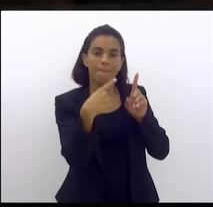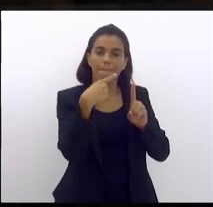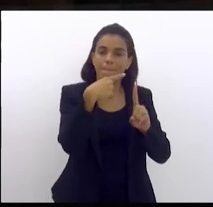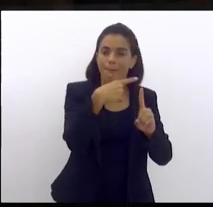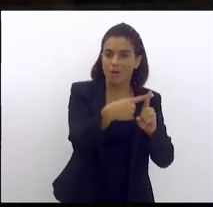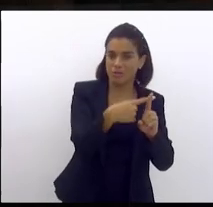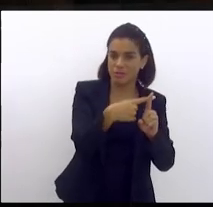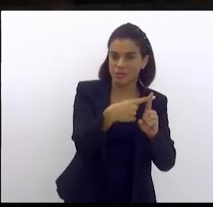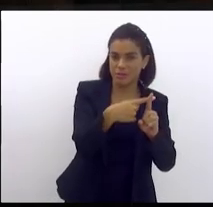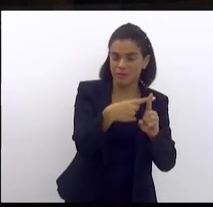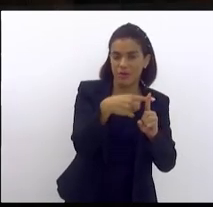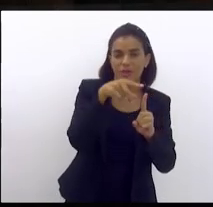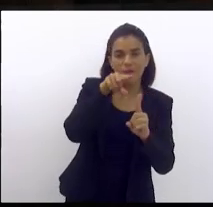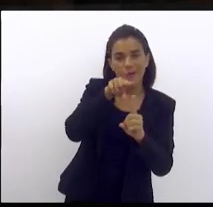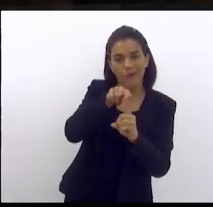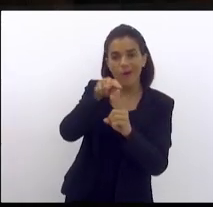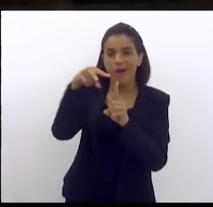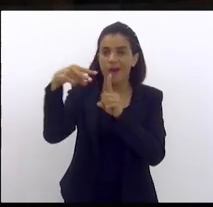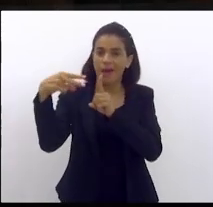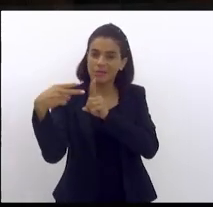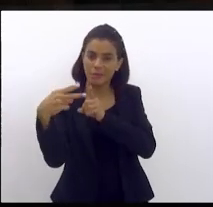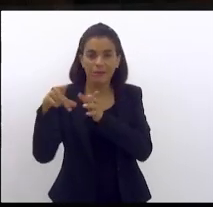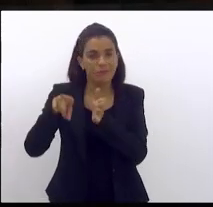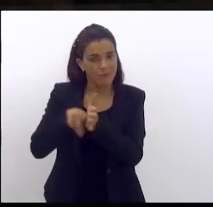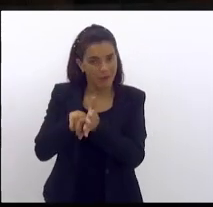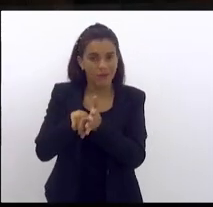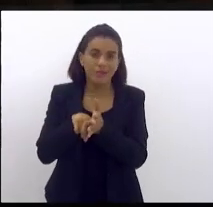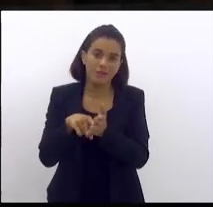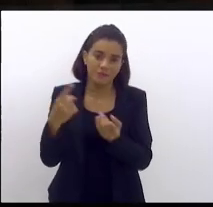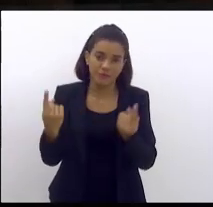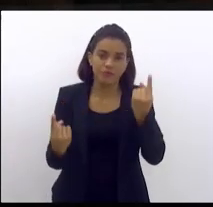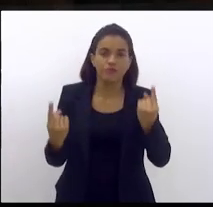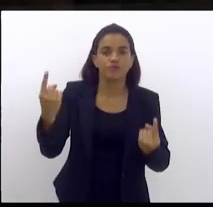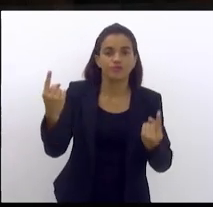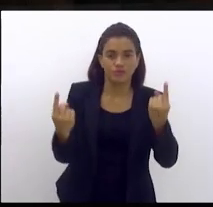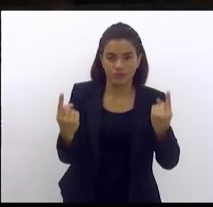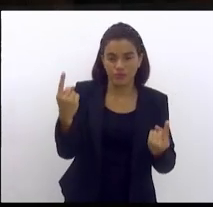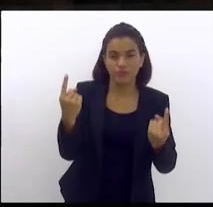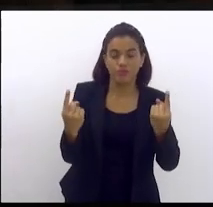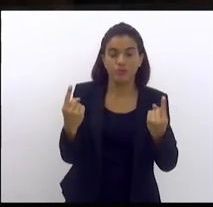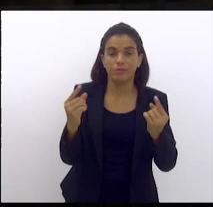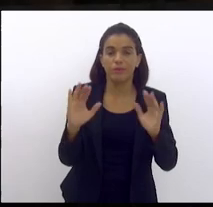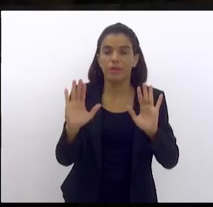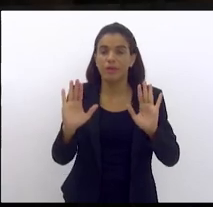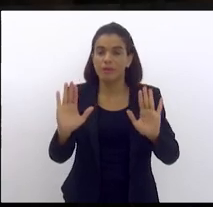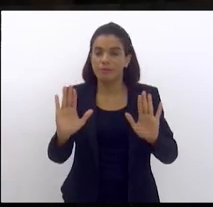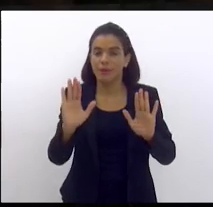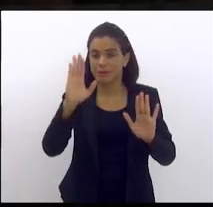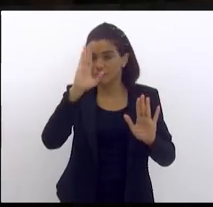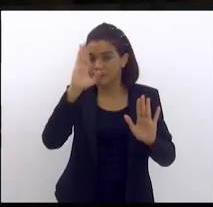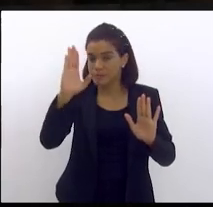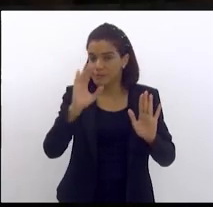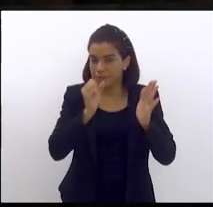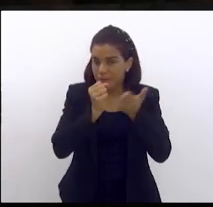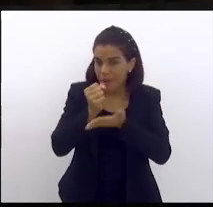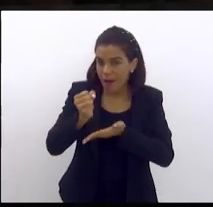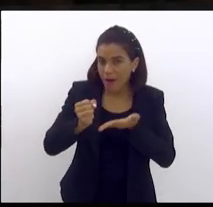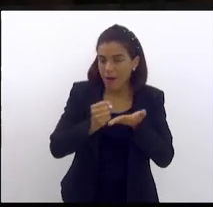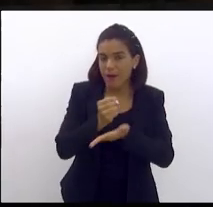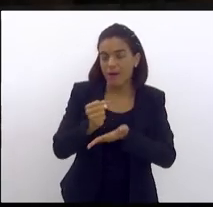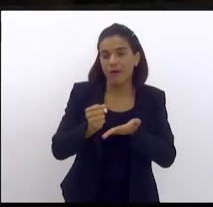também aspectos negativos mas a base fundamental